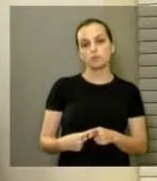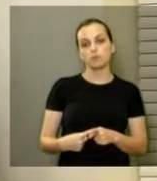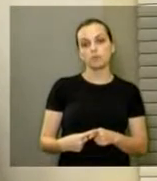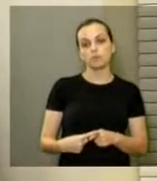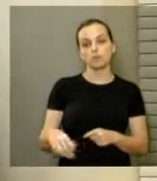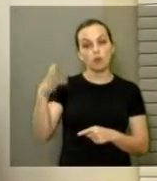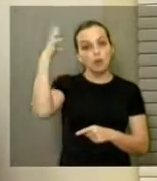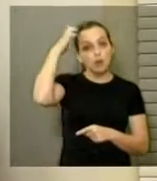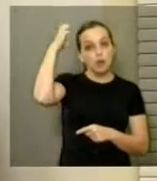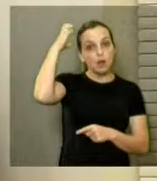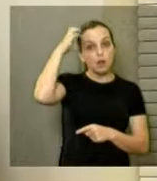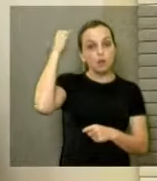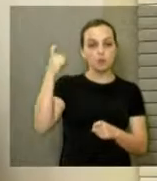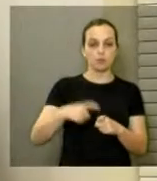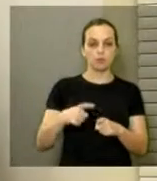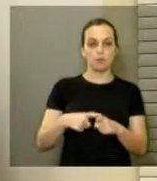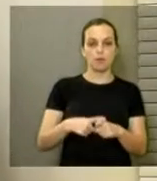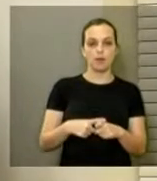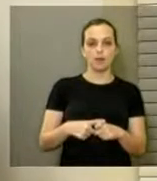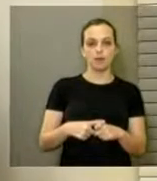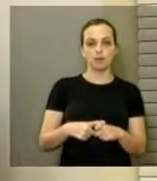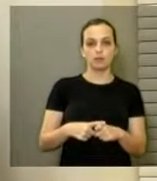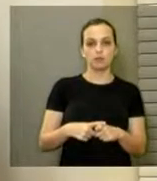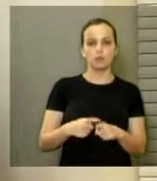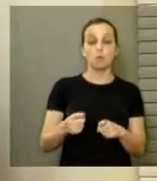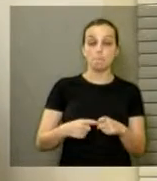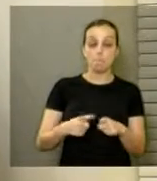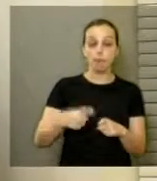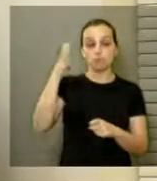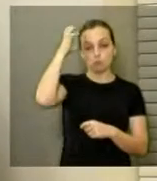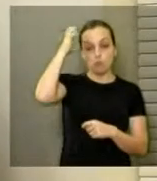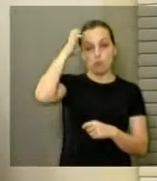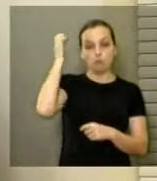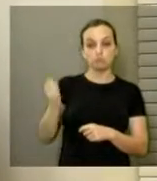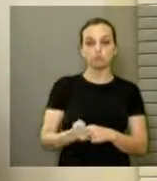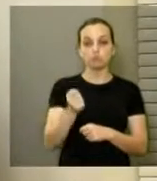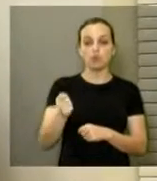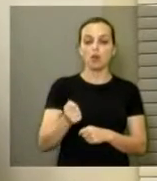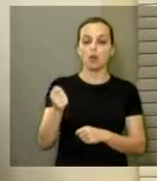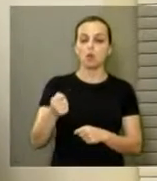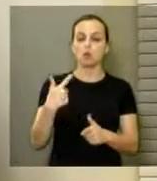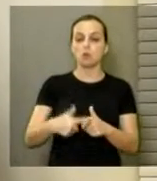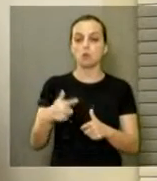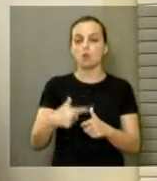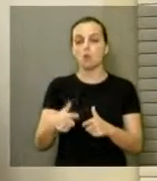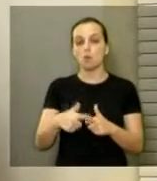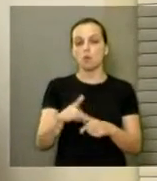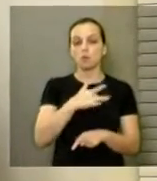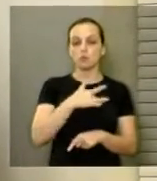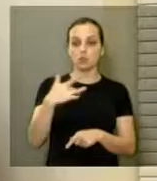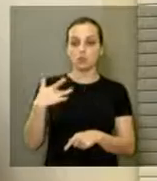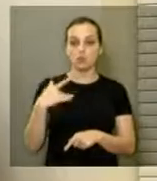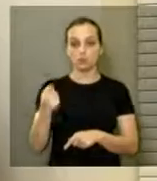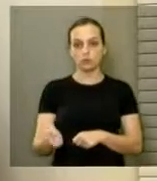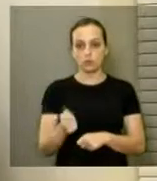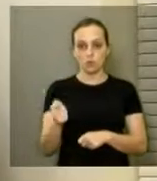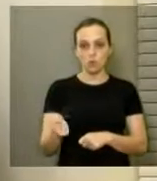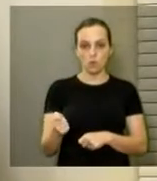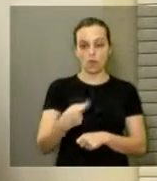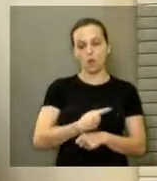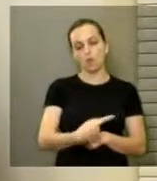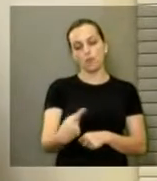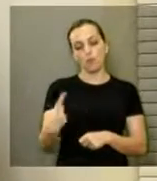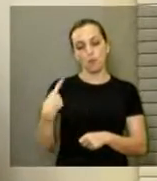vai deixar de ser do médico, porque hoje o médico é o grande culpado em Araraquara de todos os problemas da saúde em Araraquara. Nós